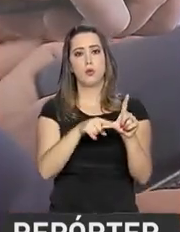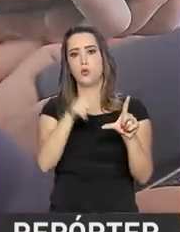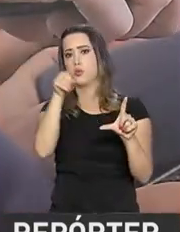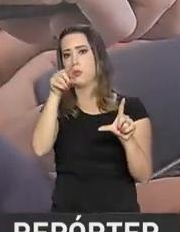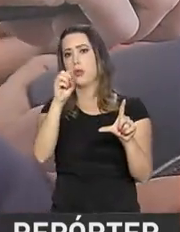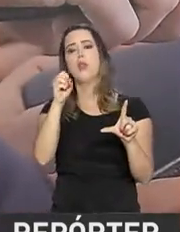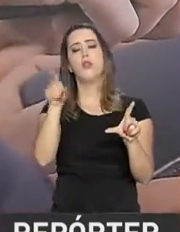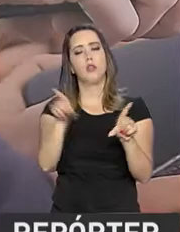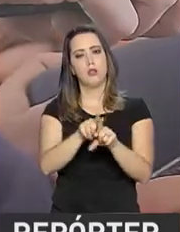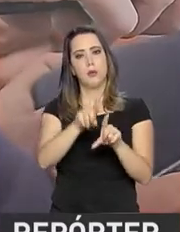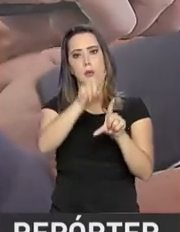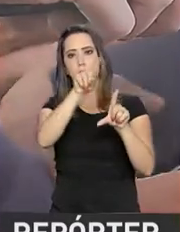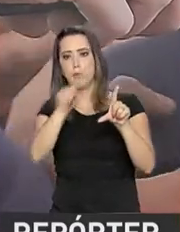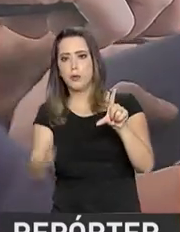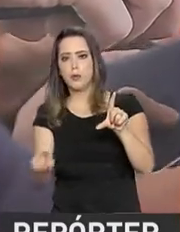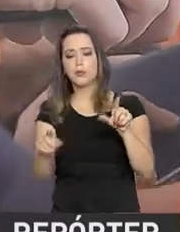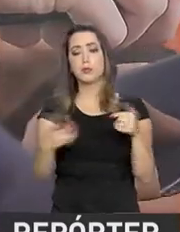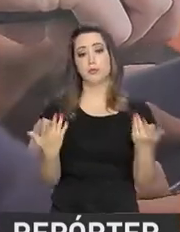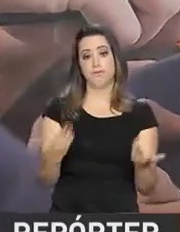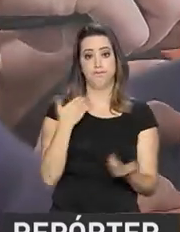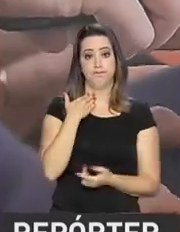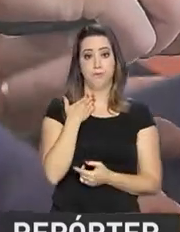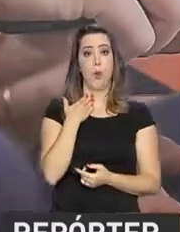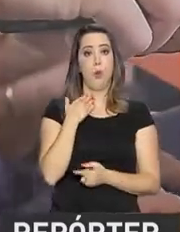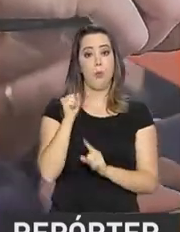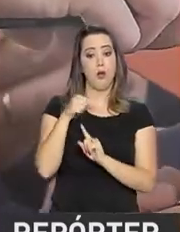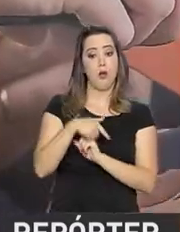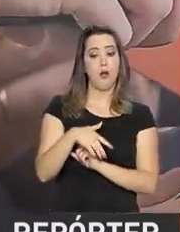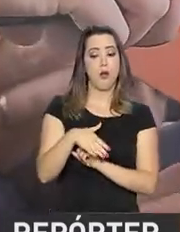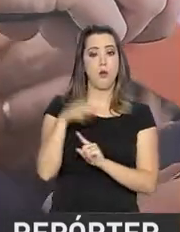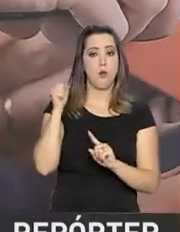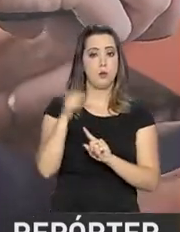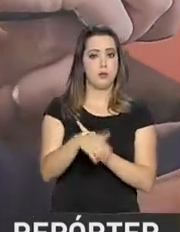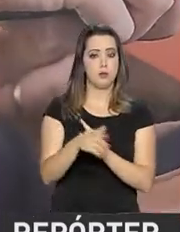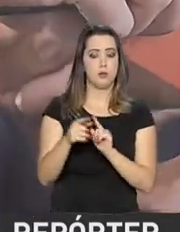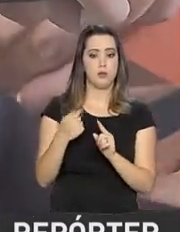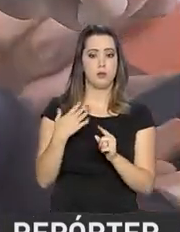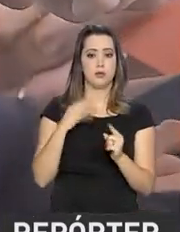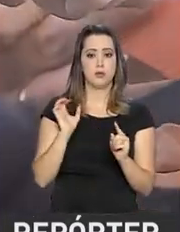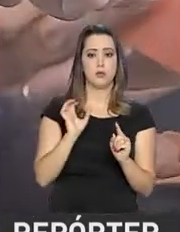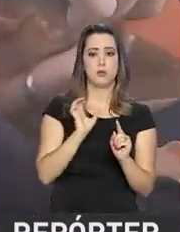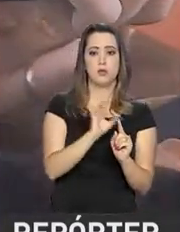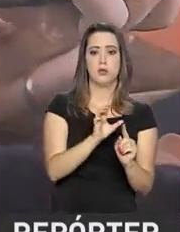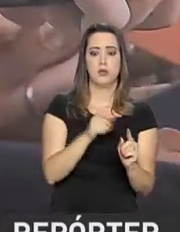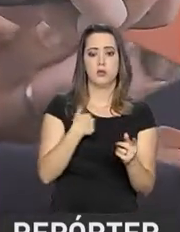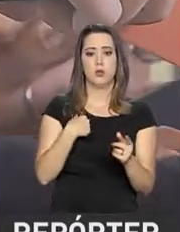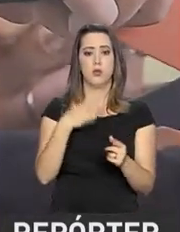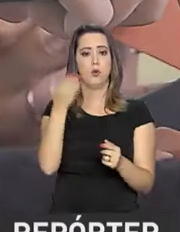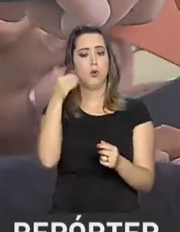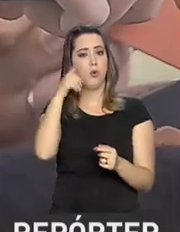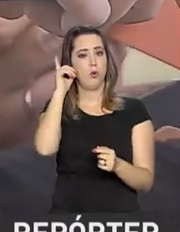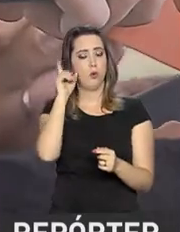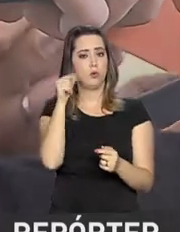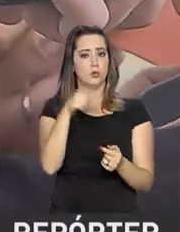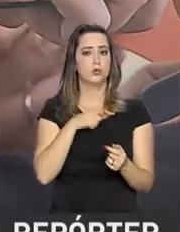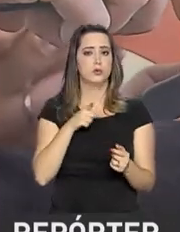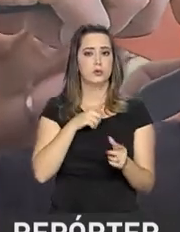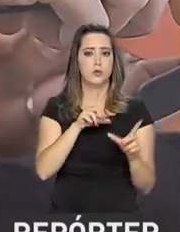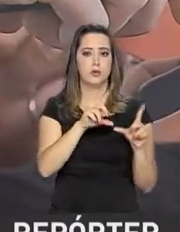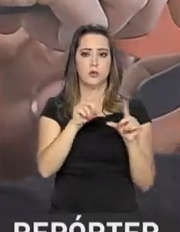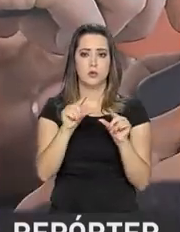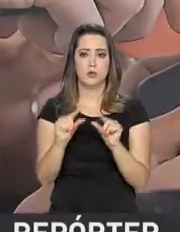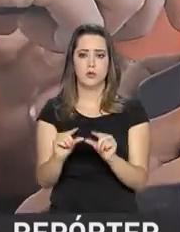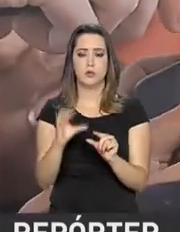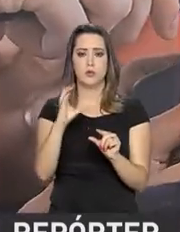preço. O Banco Central agiu, tá certo? Interviu com mais intensidade no mercado ontem. Houve uma redução